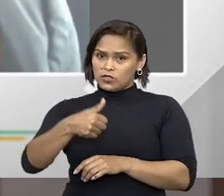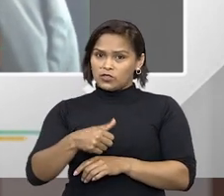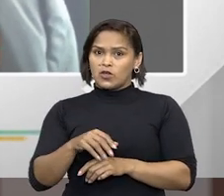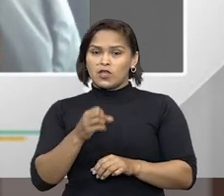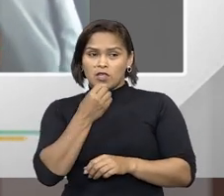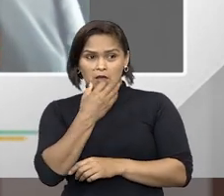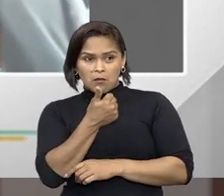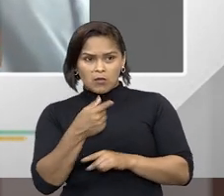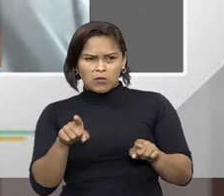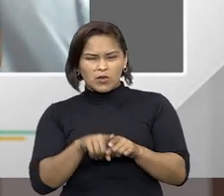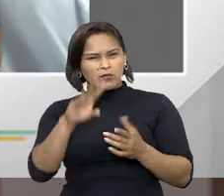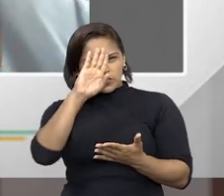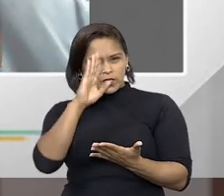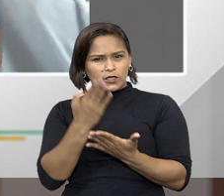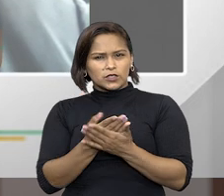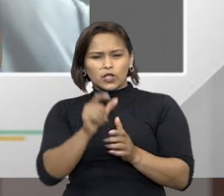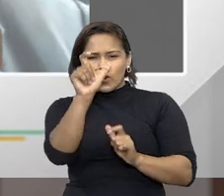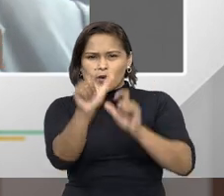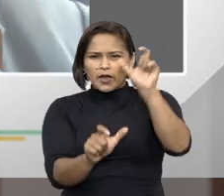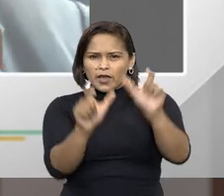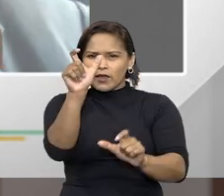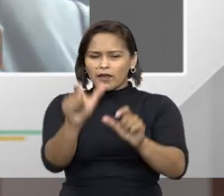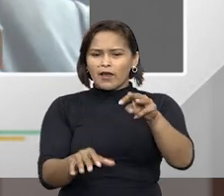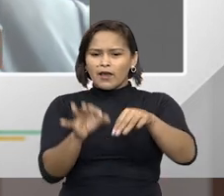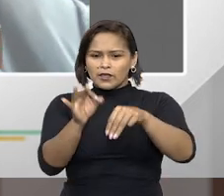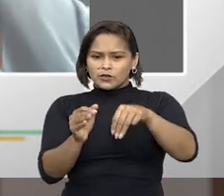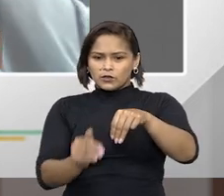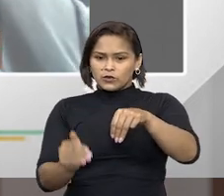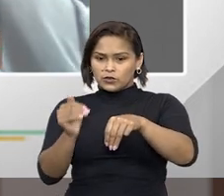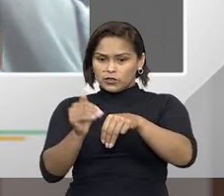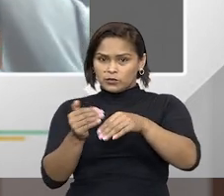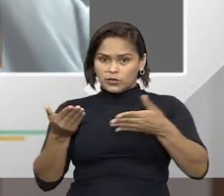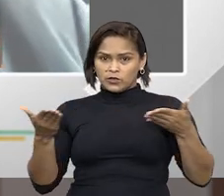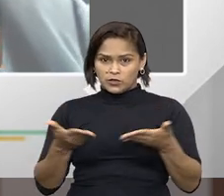eu penso que cada um dos ministros